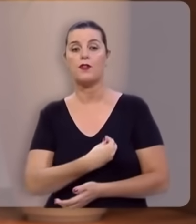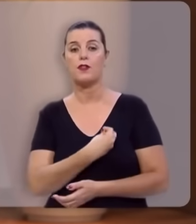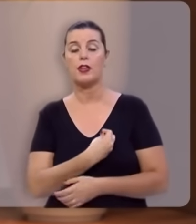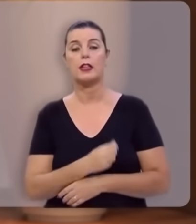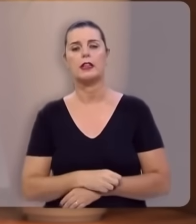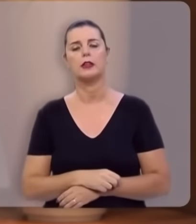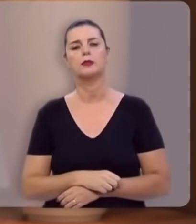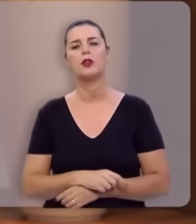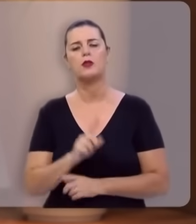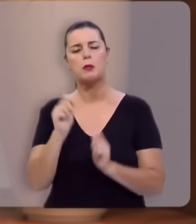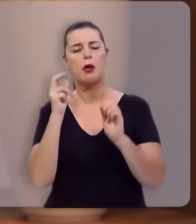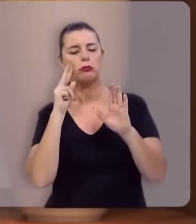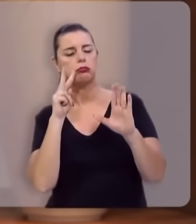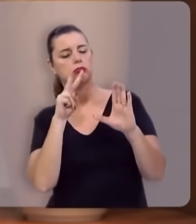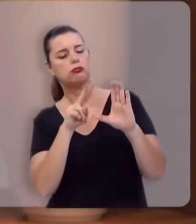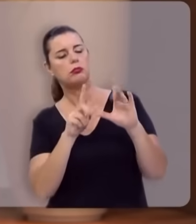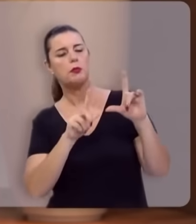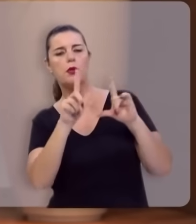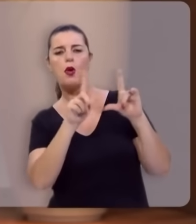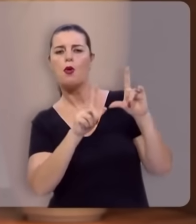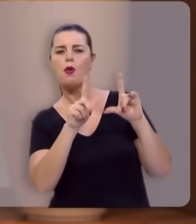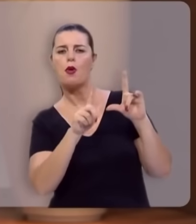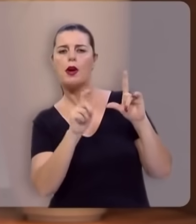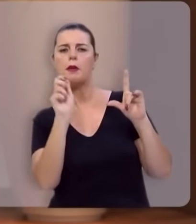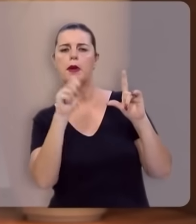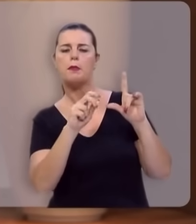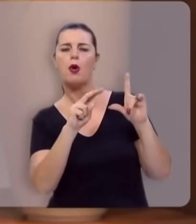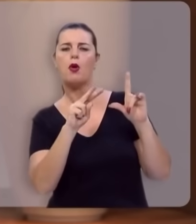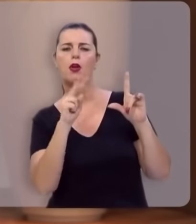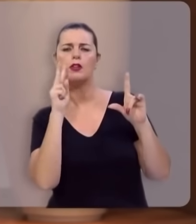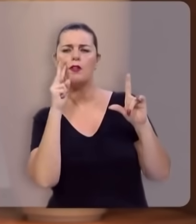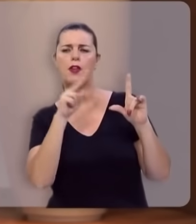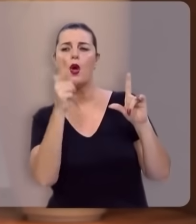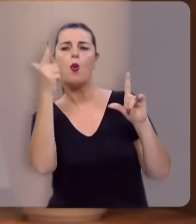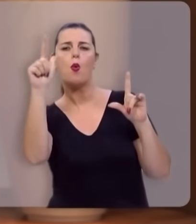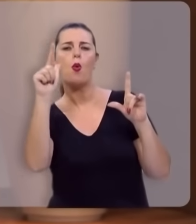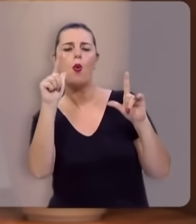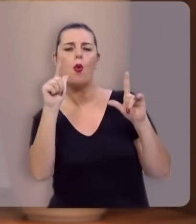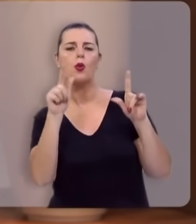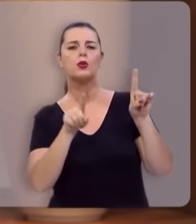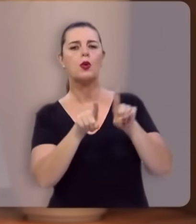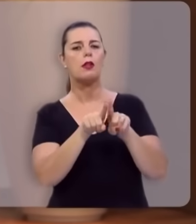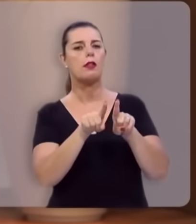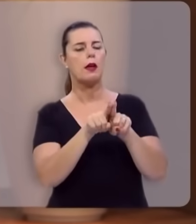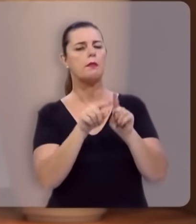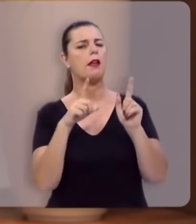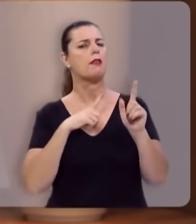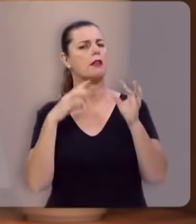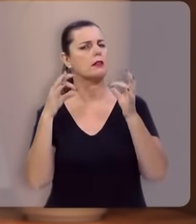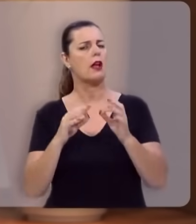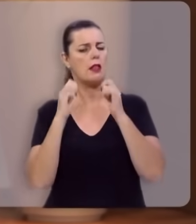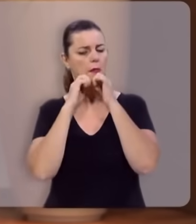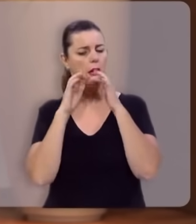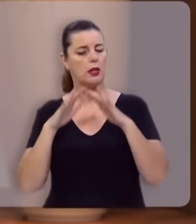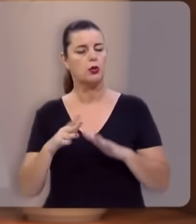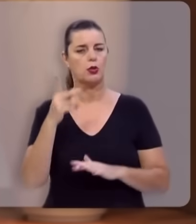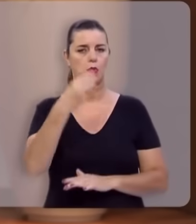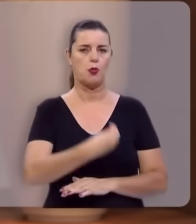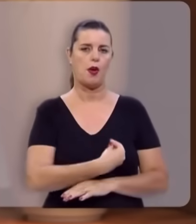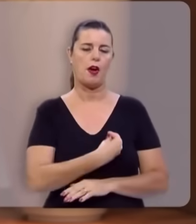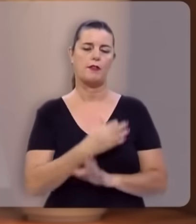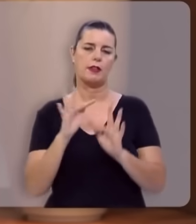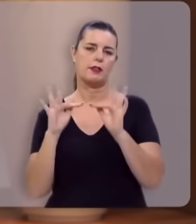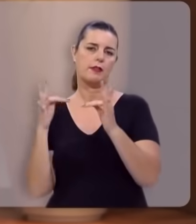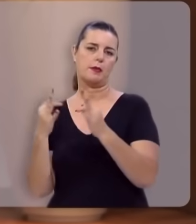esse programa, você vai poder ver, assistir a outros programas que eu tenho convicção irão abençoar a sua